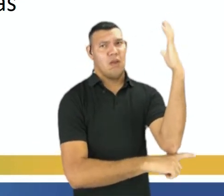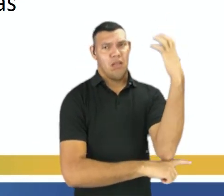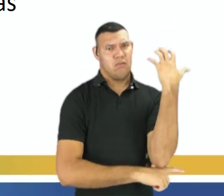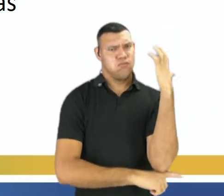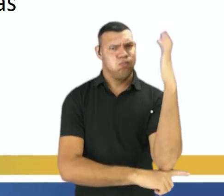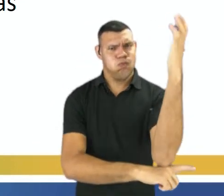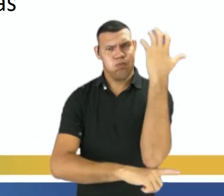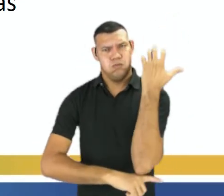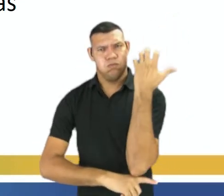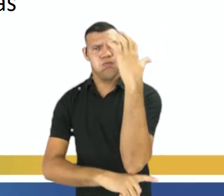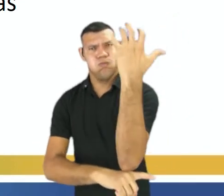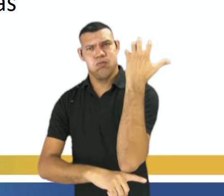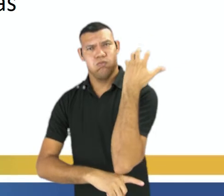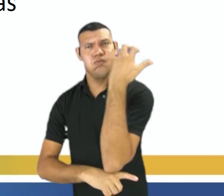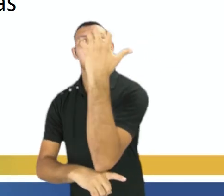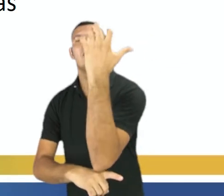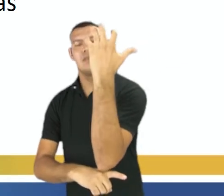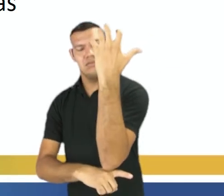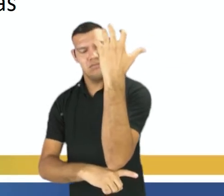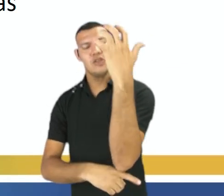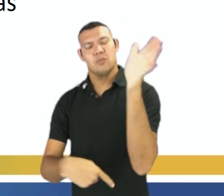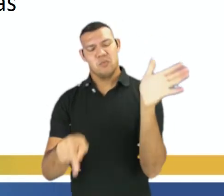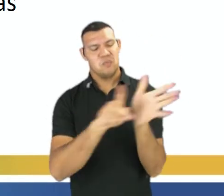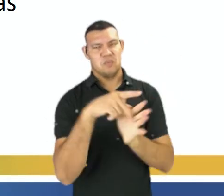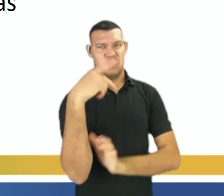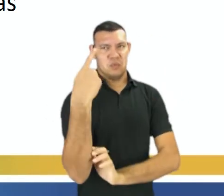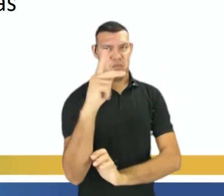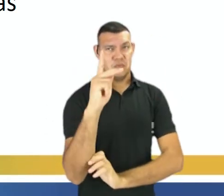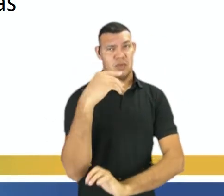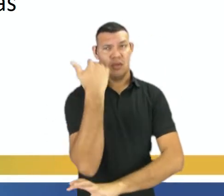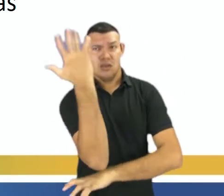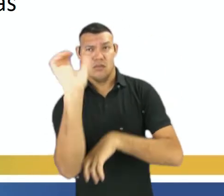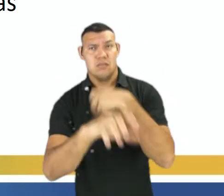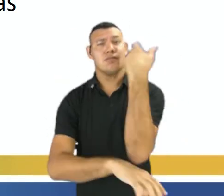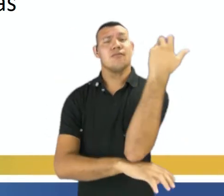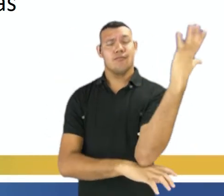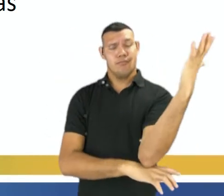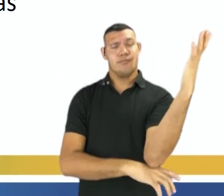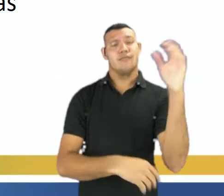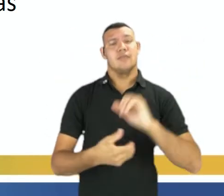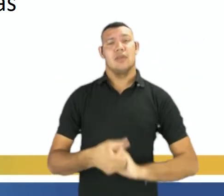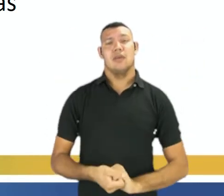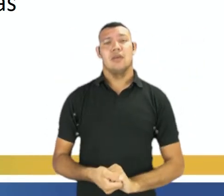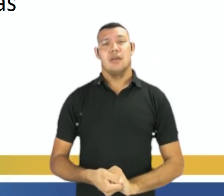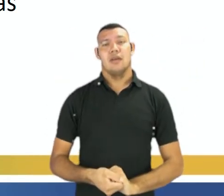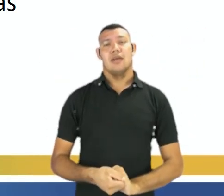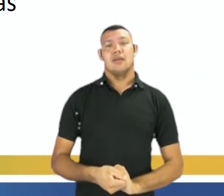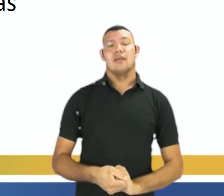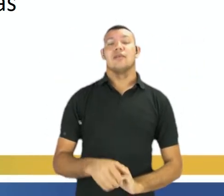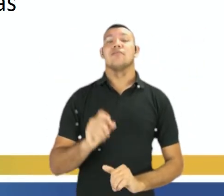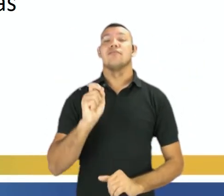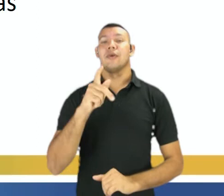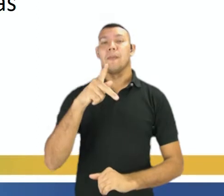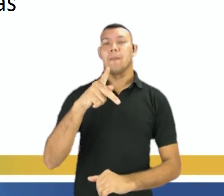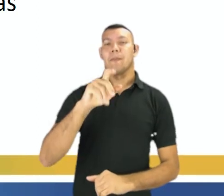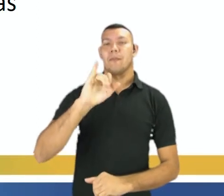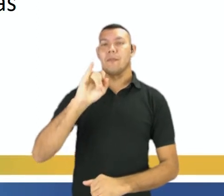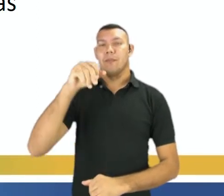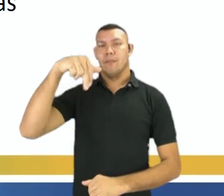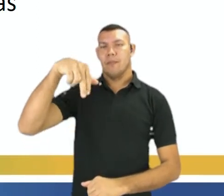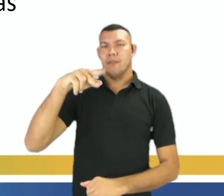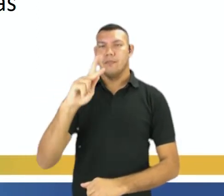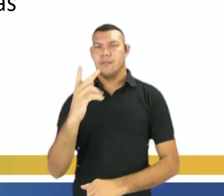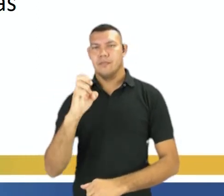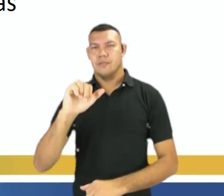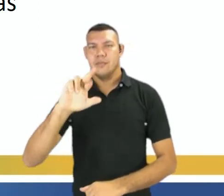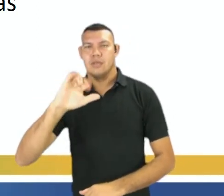vegetação típica dessa vegetação, dessa formação dessa vegetação. As Matas dos Pinhais, né? Ela é